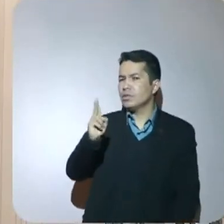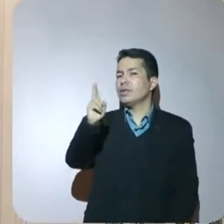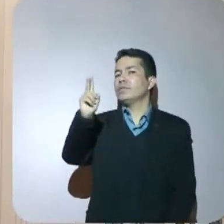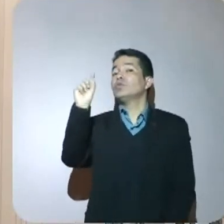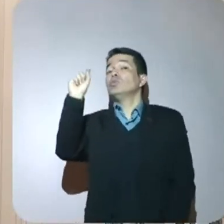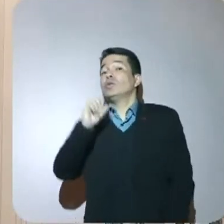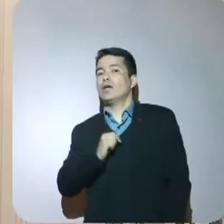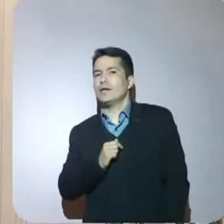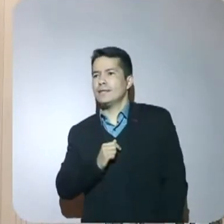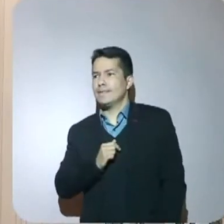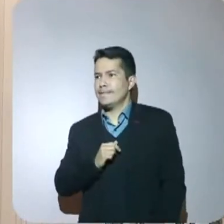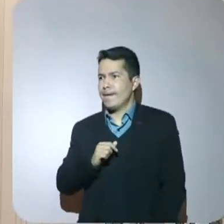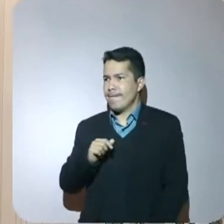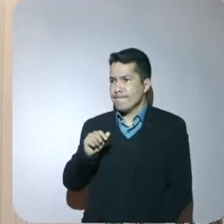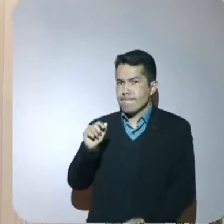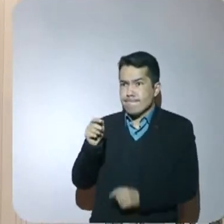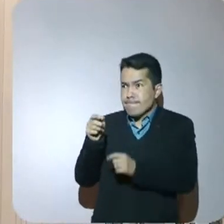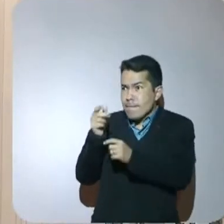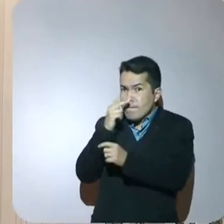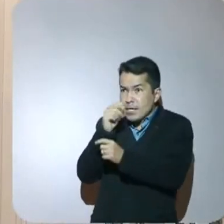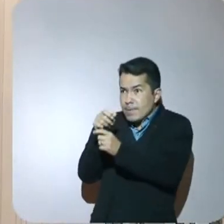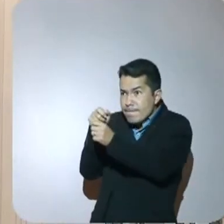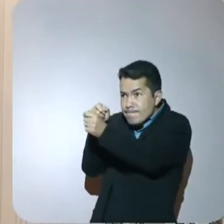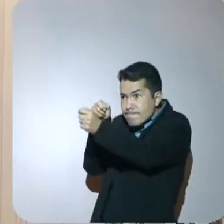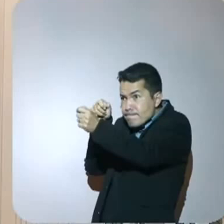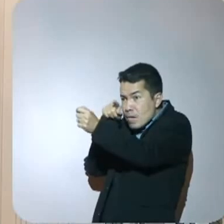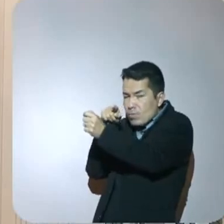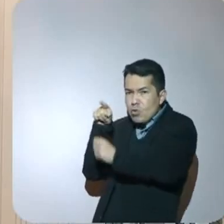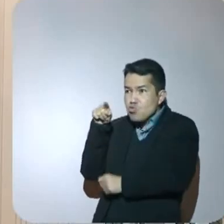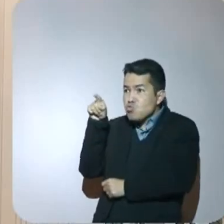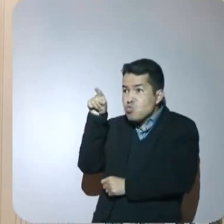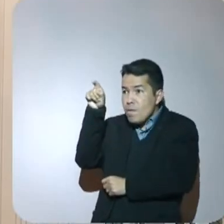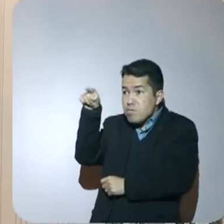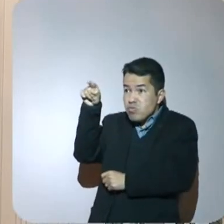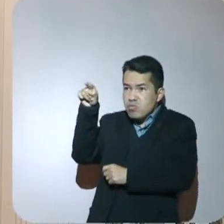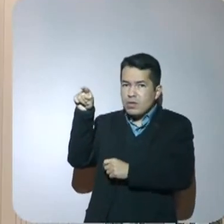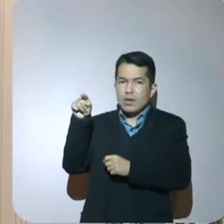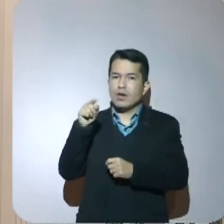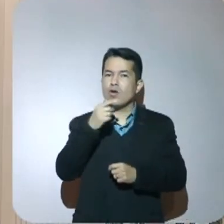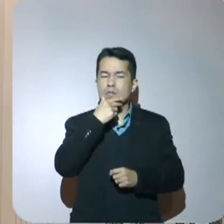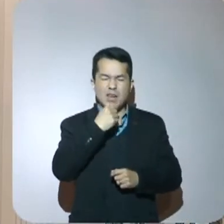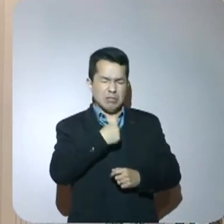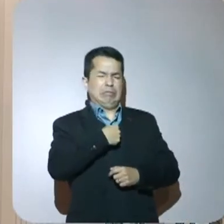provocar discórdia no meio do povo de Deus. Por quê?